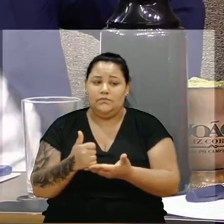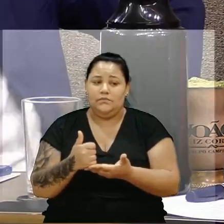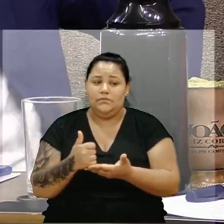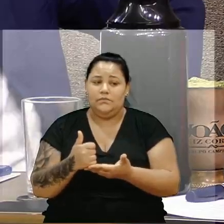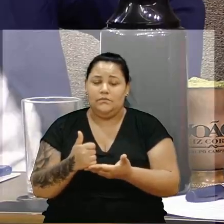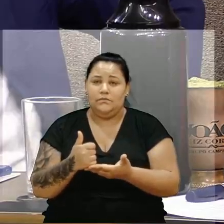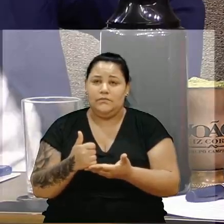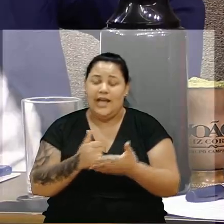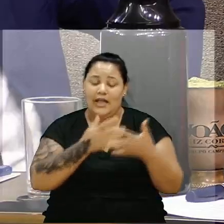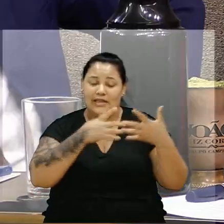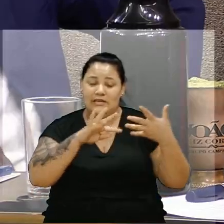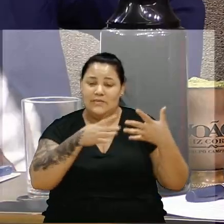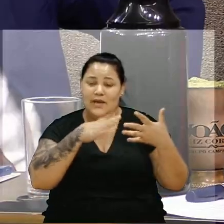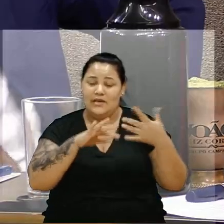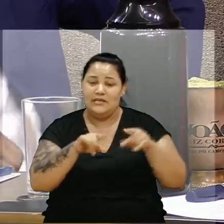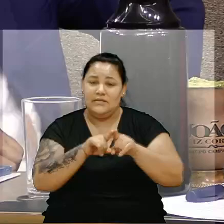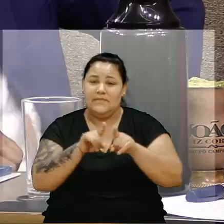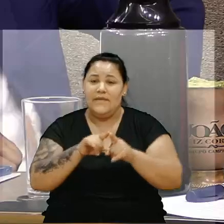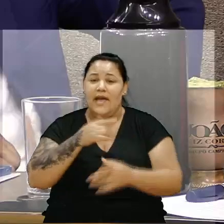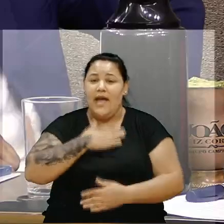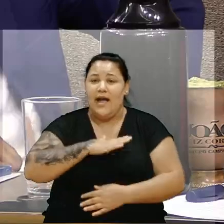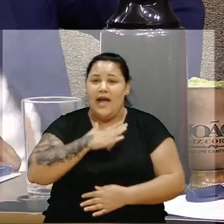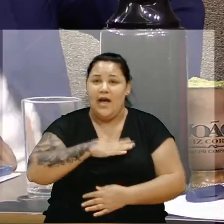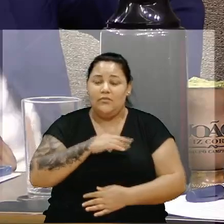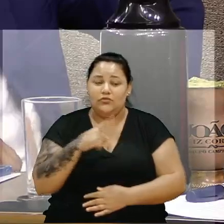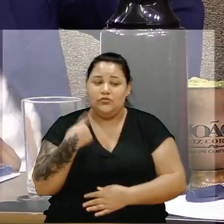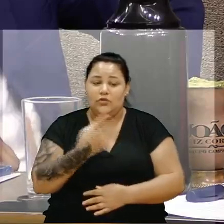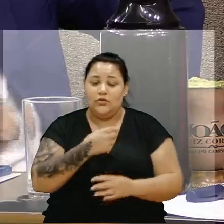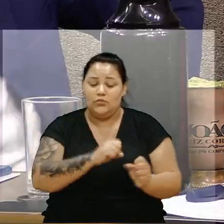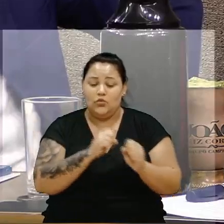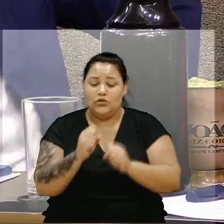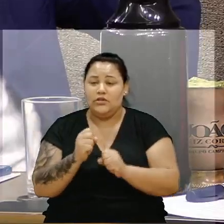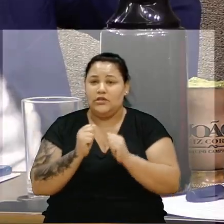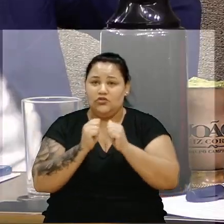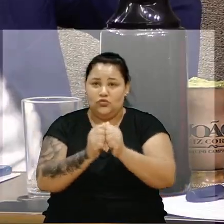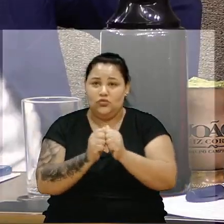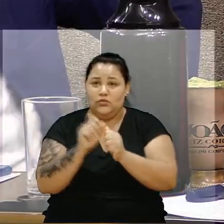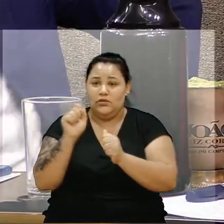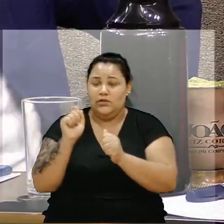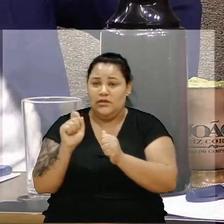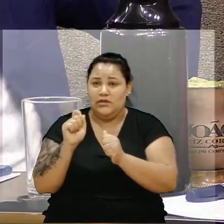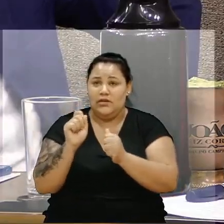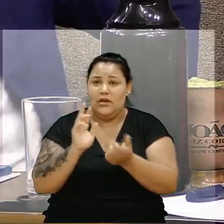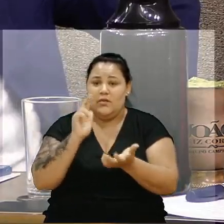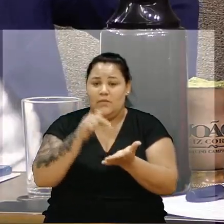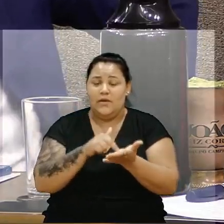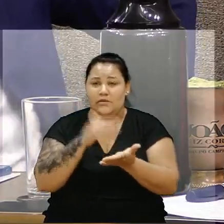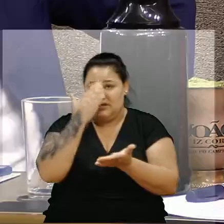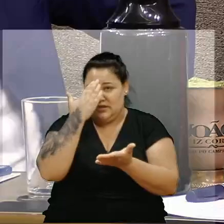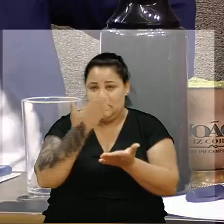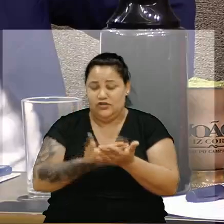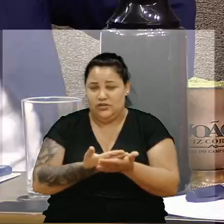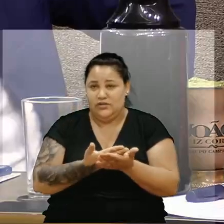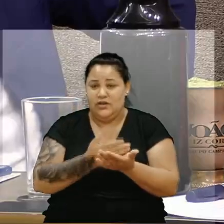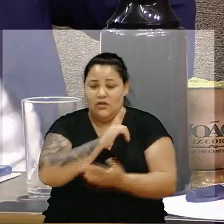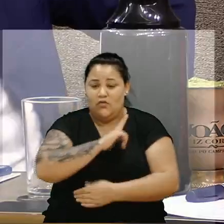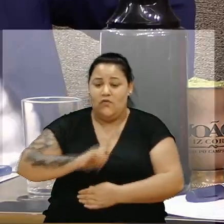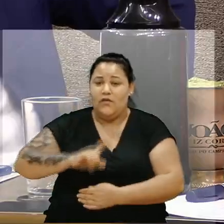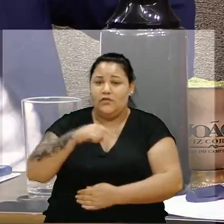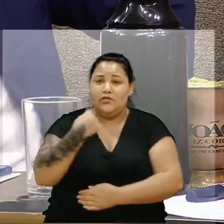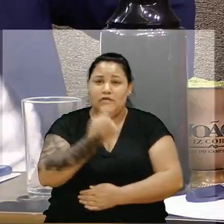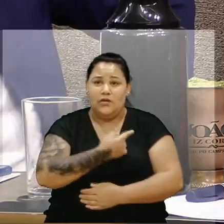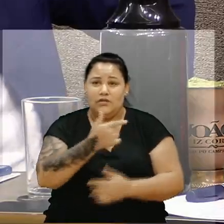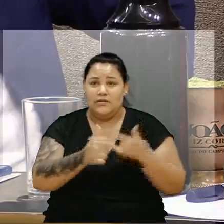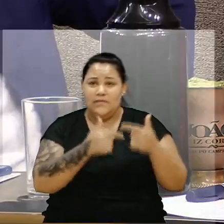a transparência e a tranquilidade de estarmos juntos quando a gente realmente acredita, né? Esse é um governo pelo qual nós batalhamos para